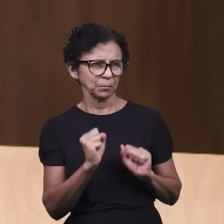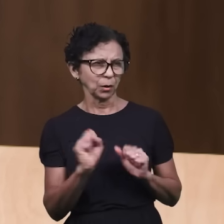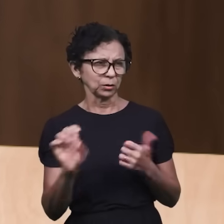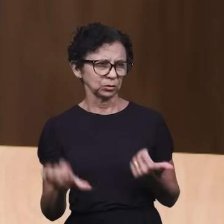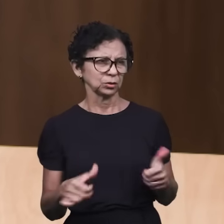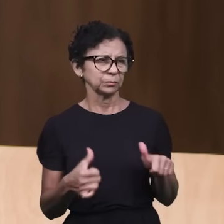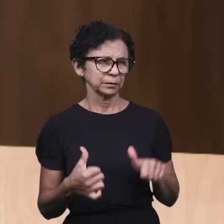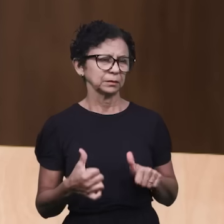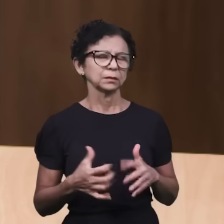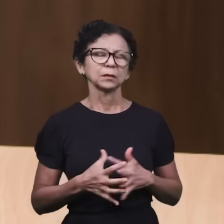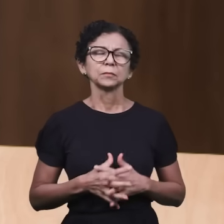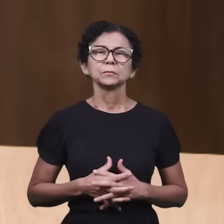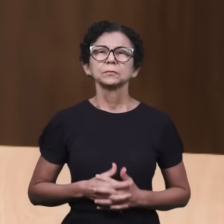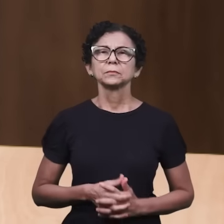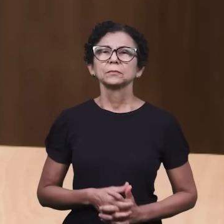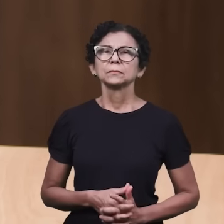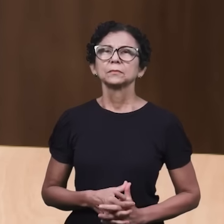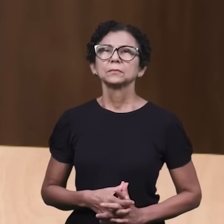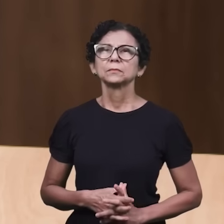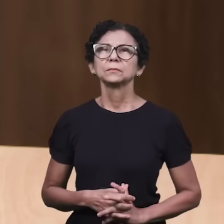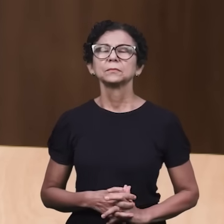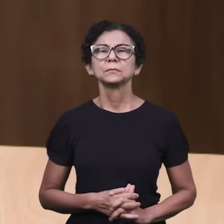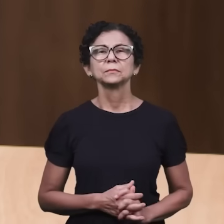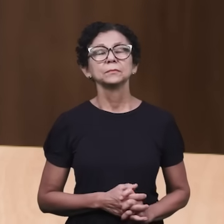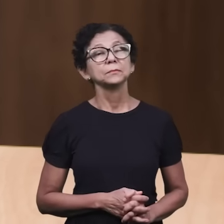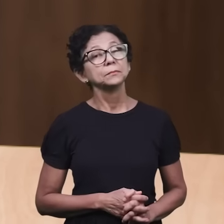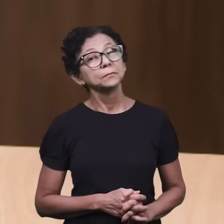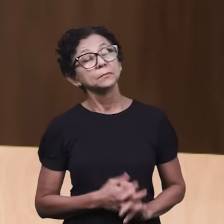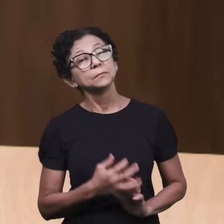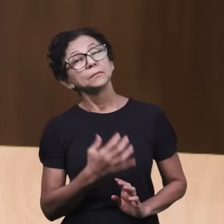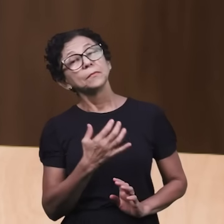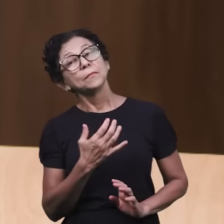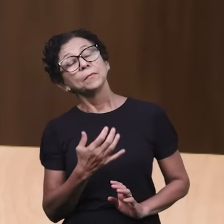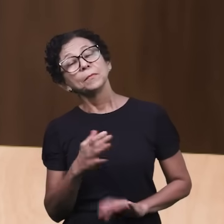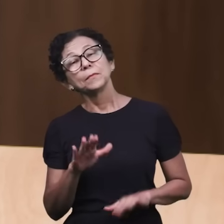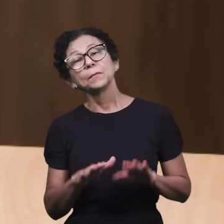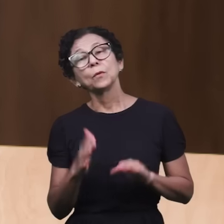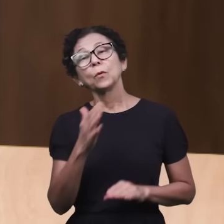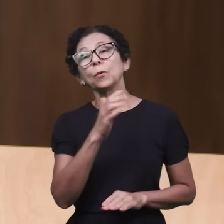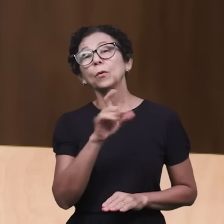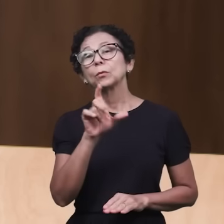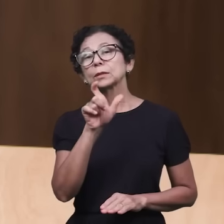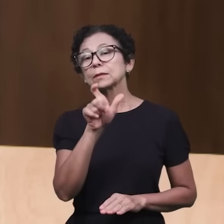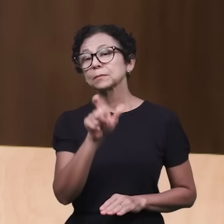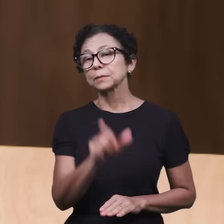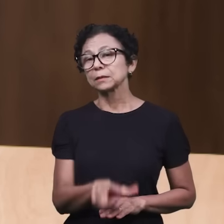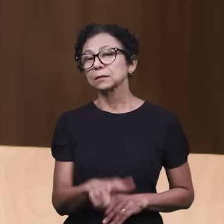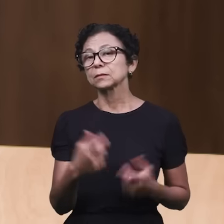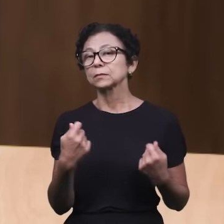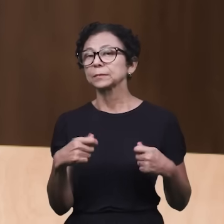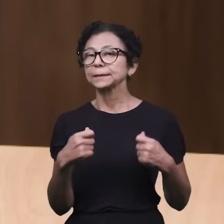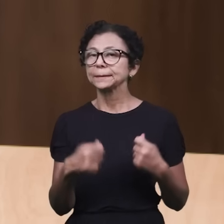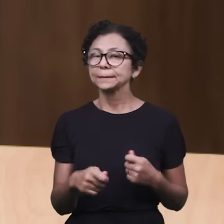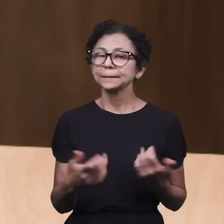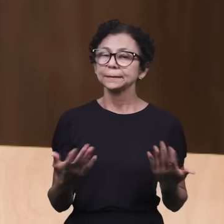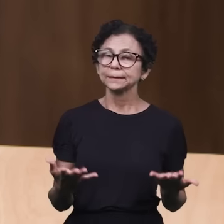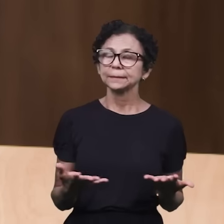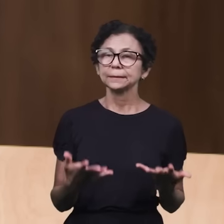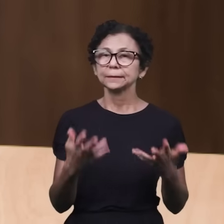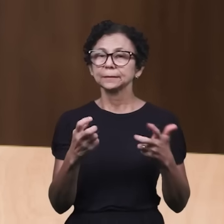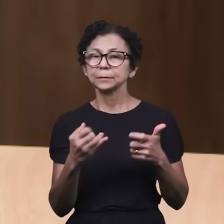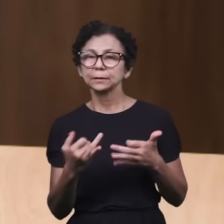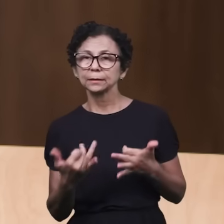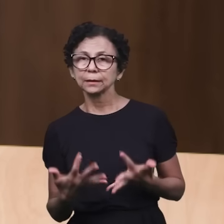acha que não seja pecado, né? Aquilo que é uma desobediência, e às vezes ele comete